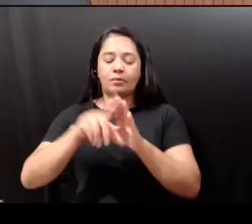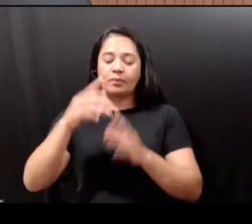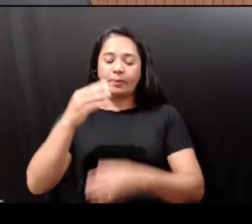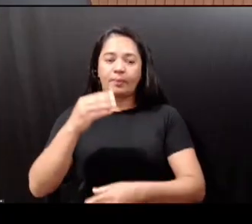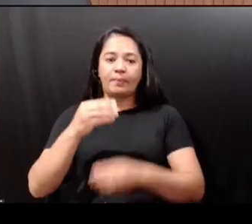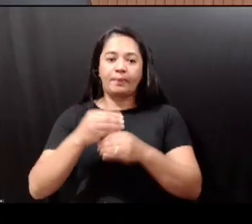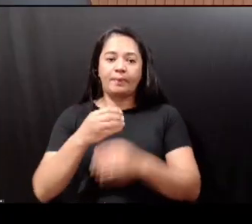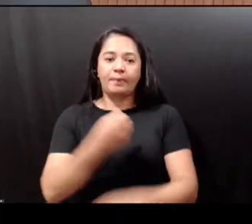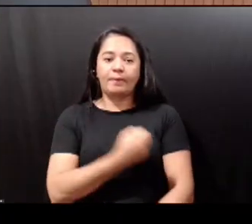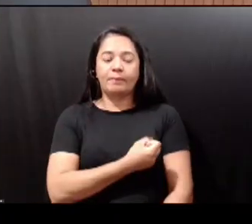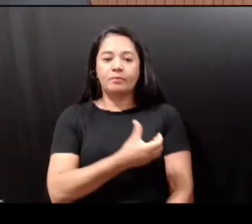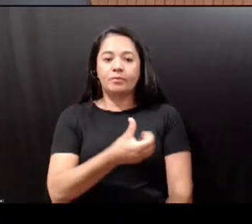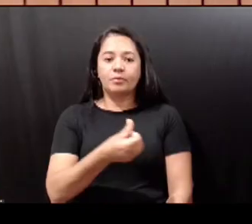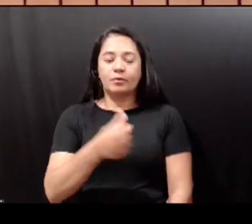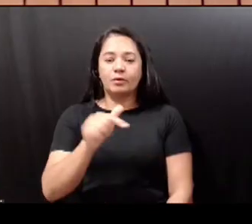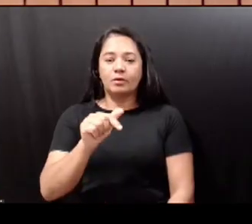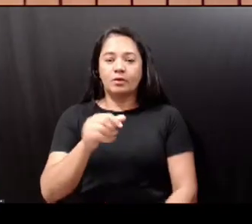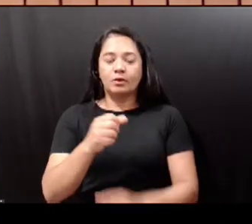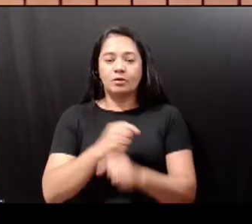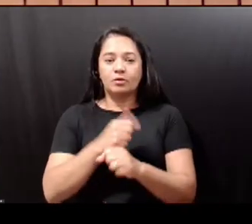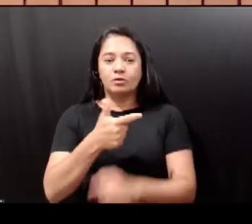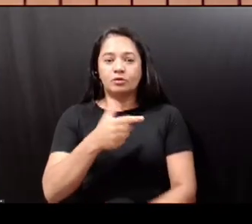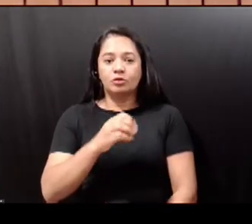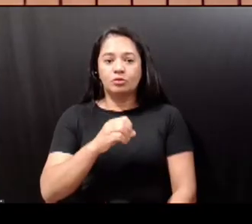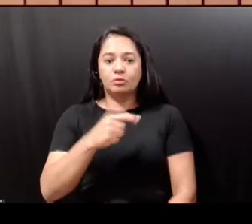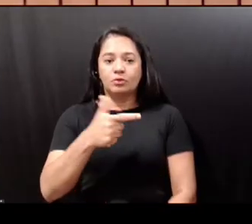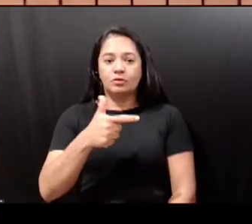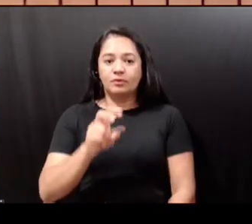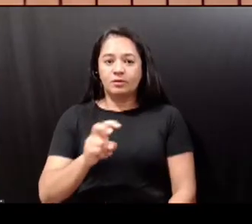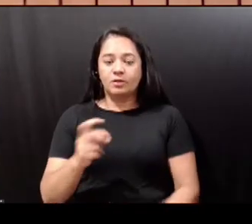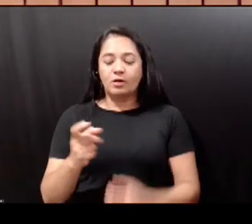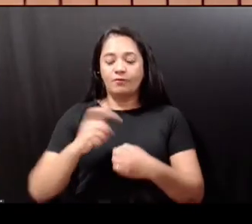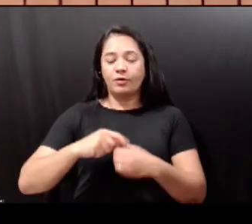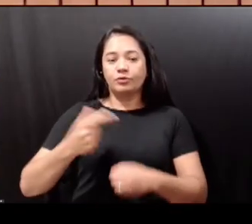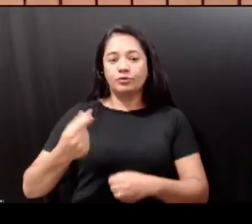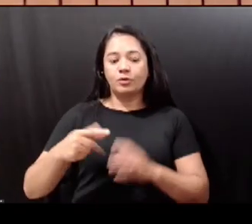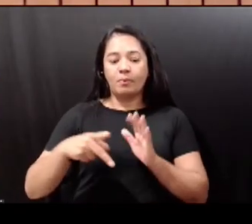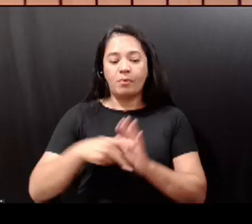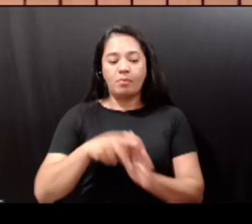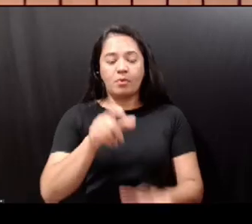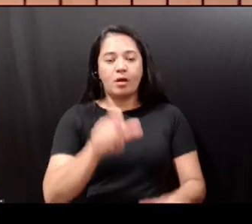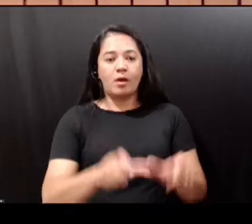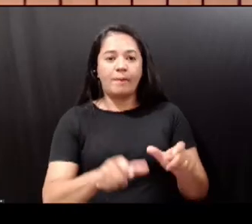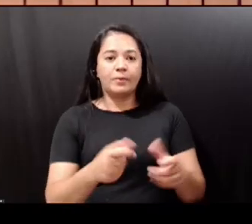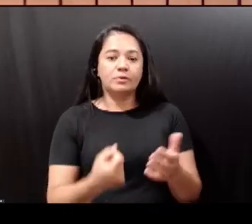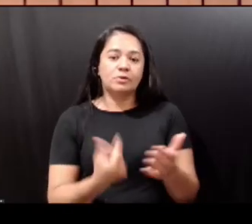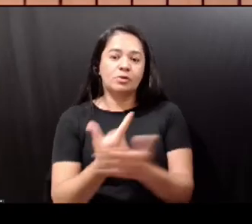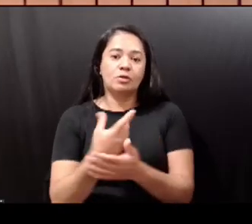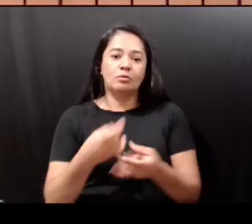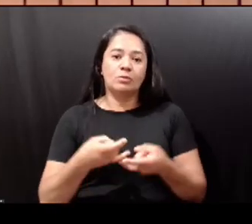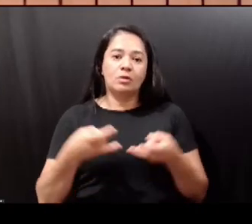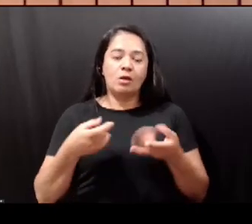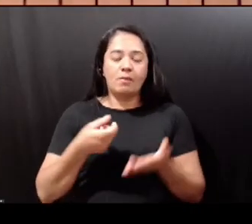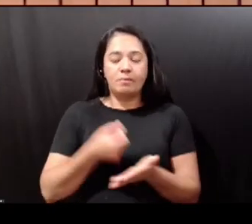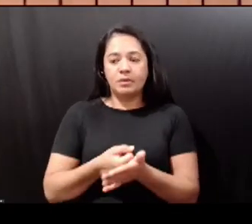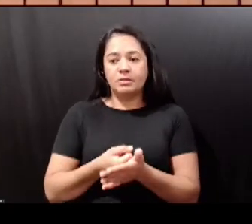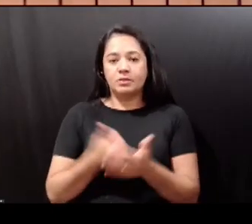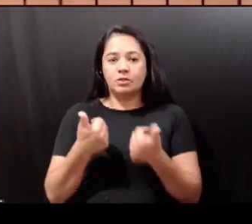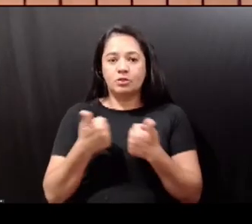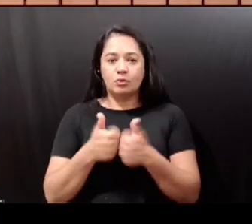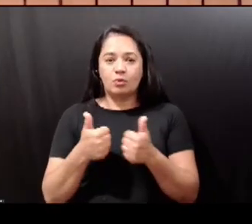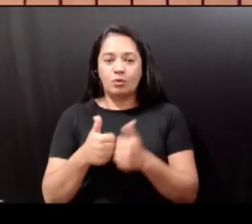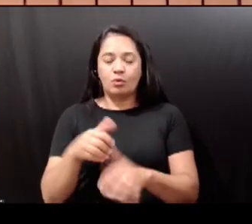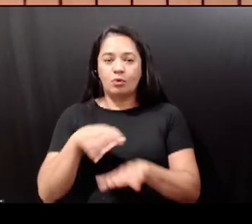2025, que dispõe sobre o ressarcimento a usuários do serviço de transporte público coletivo nos casos de interrupção